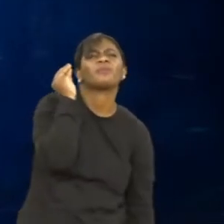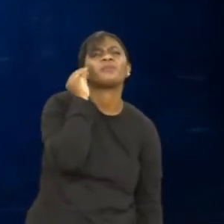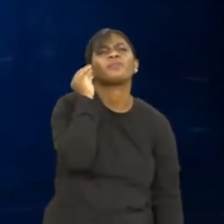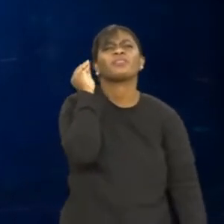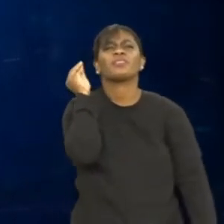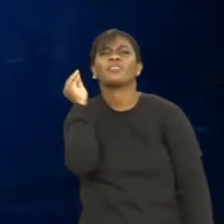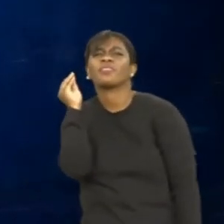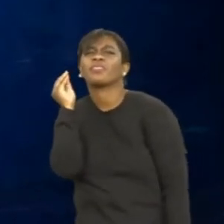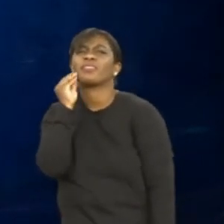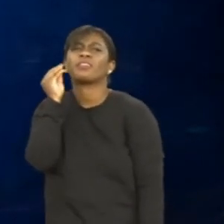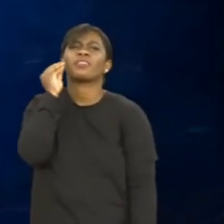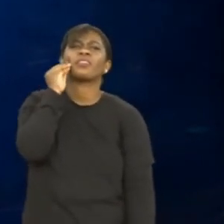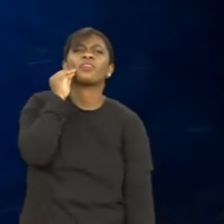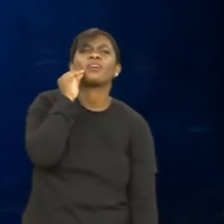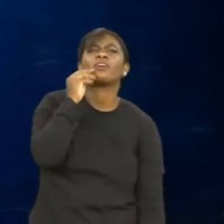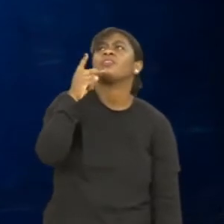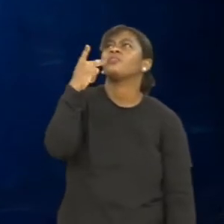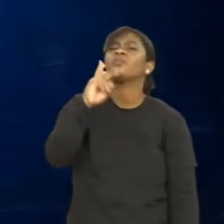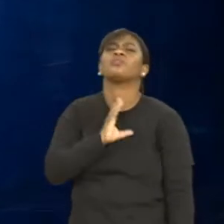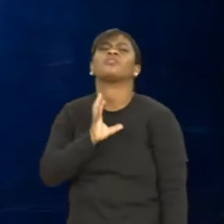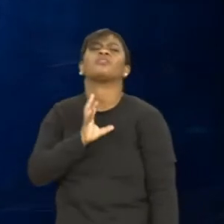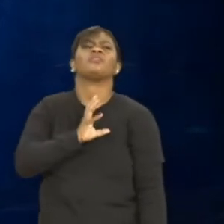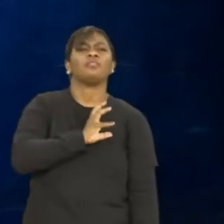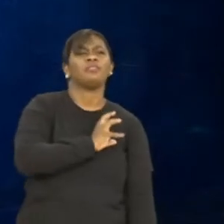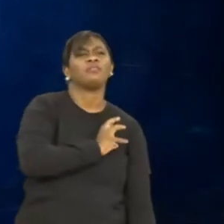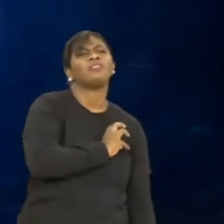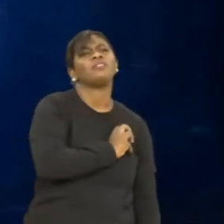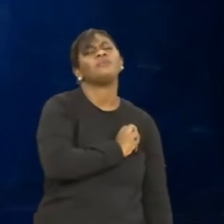e mergulhar nas águas do teu amor.